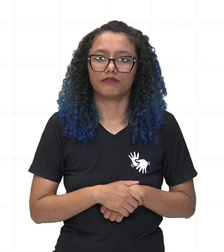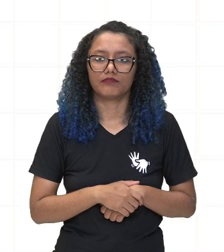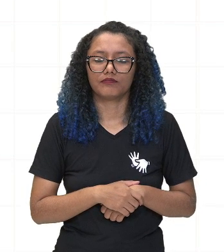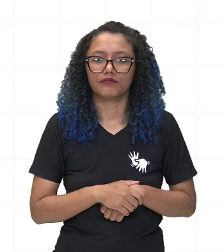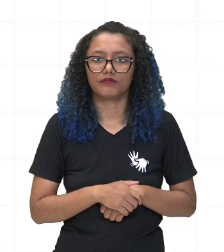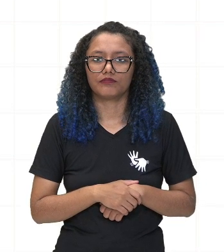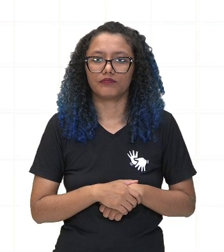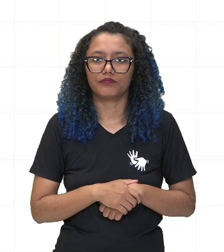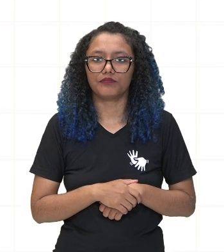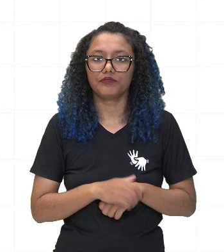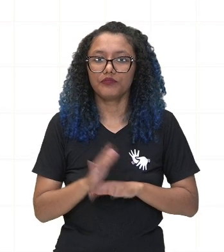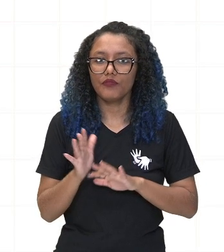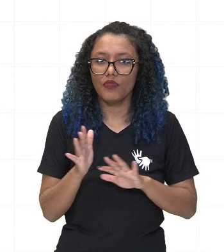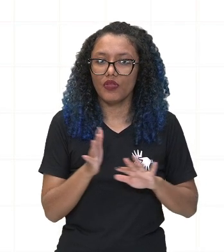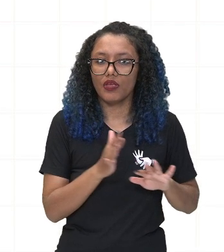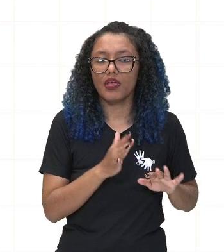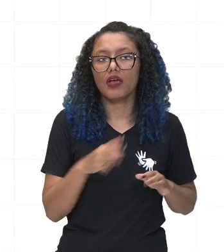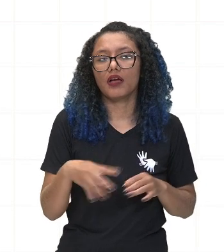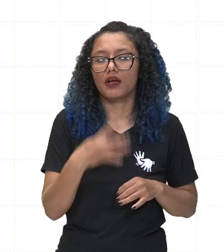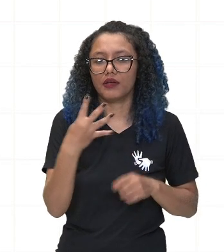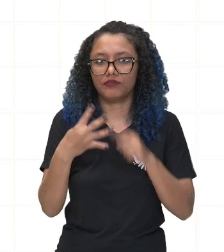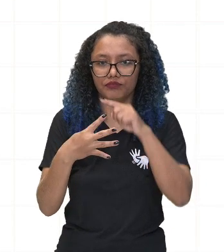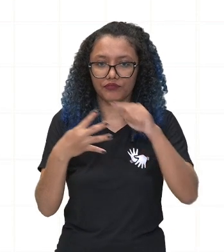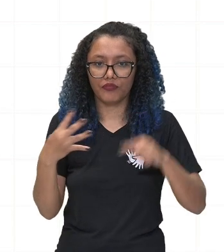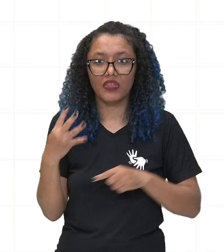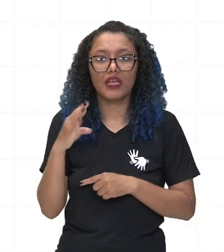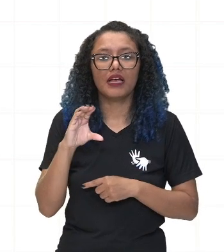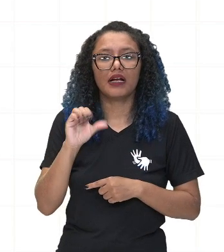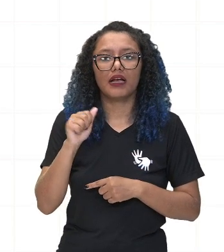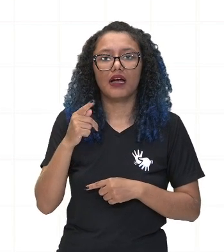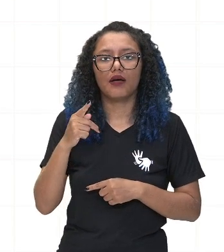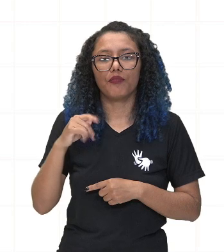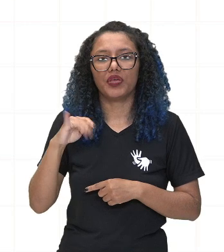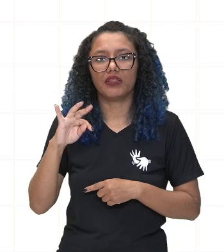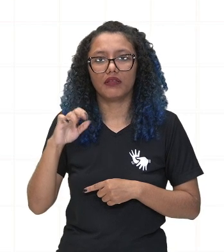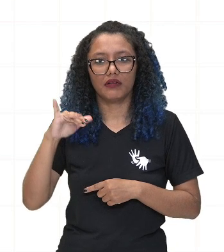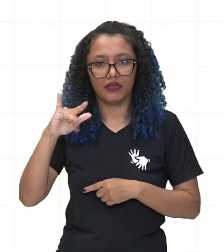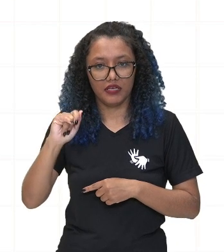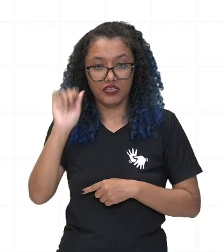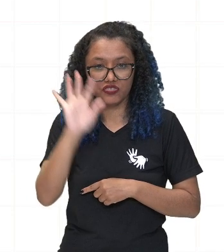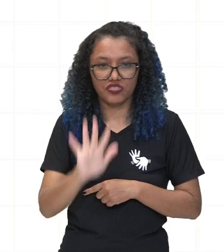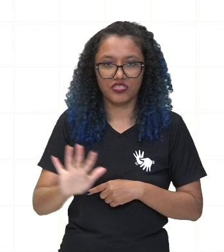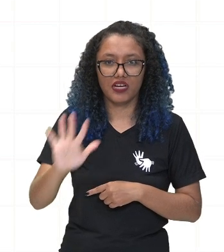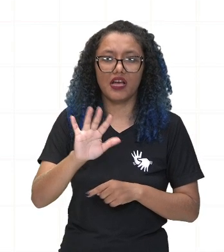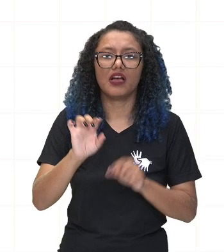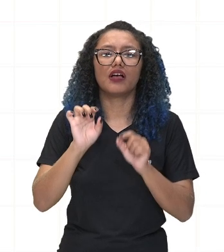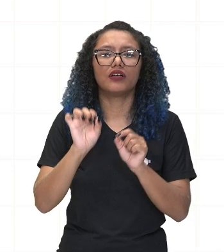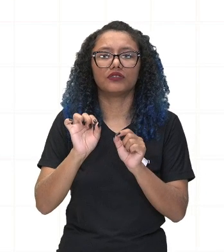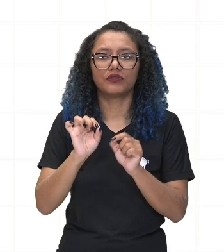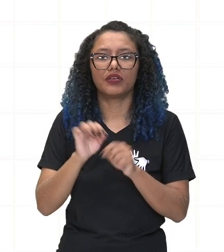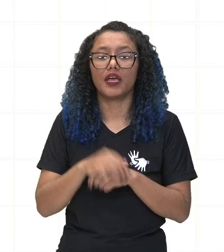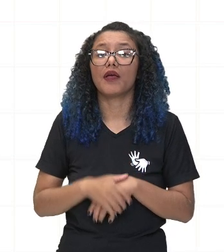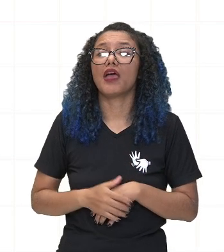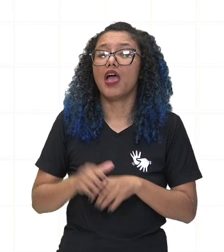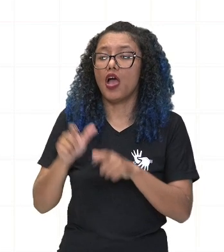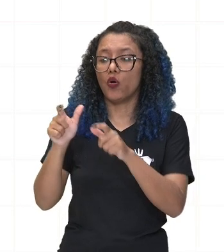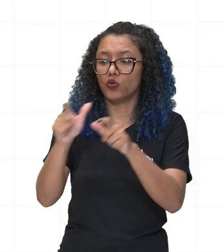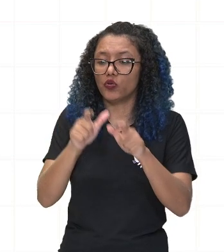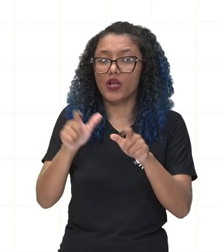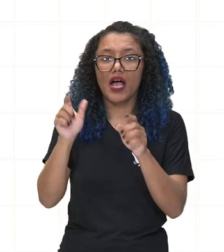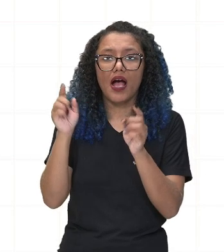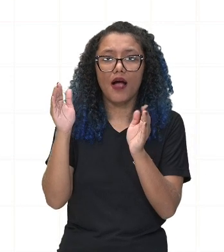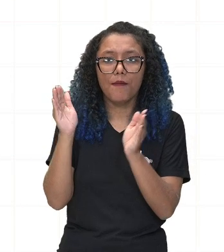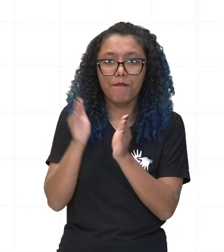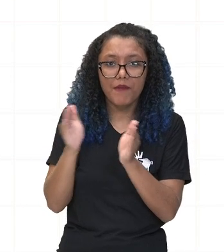Já as capitanias gerais, elas vão ser subdivisões administrativas menores. Menores que o